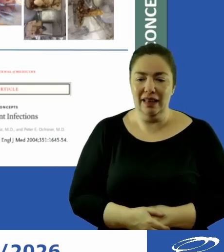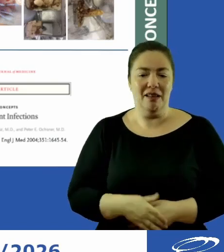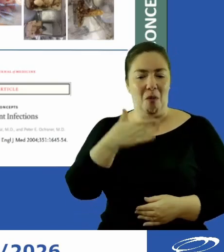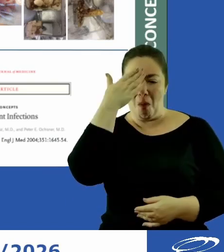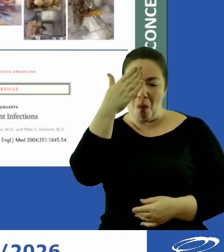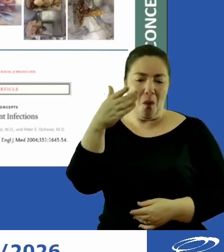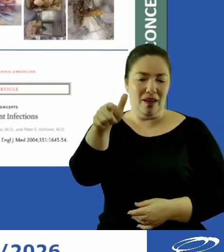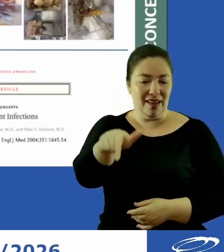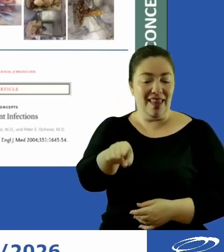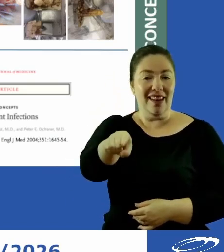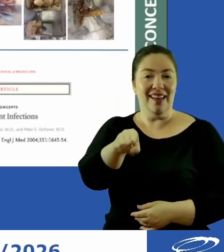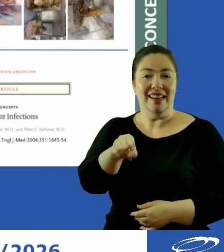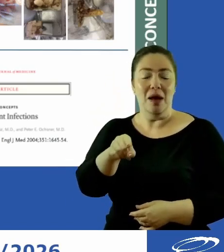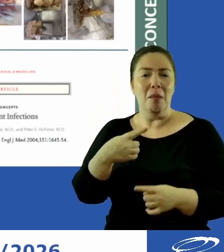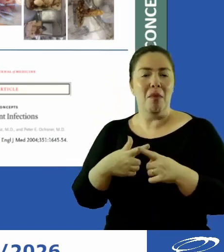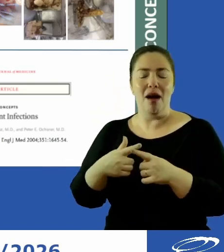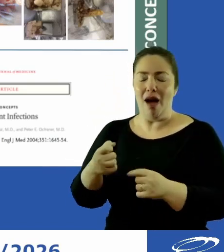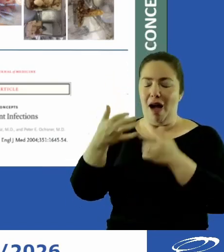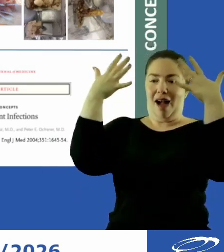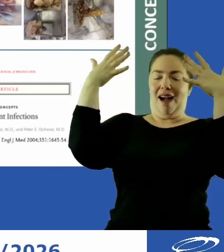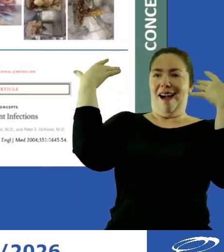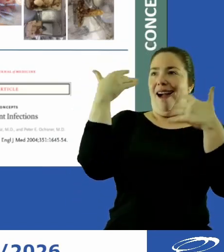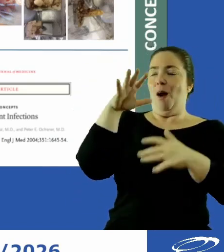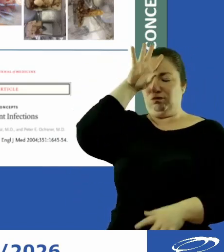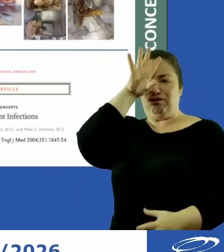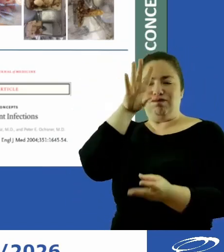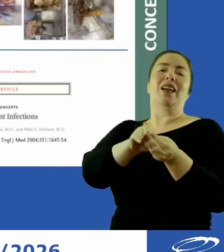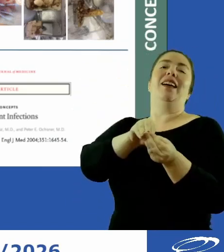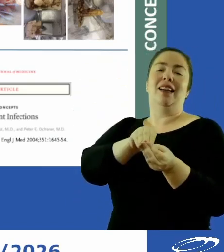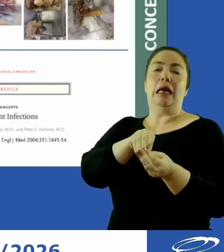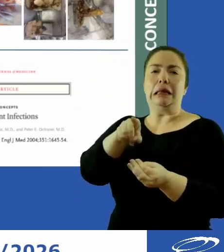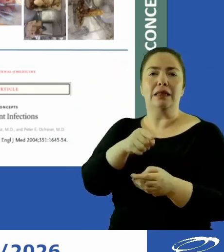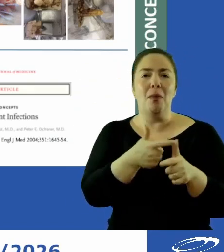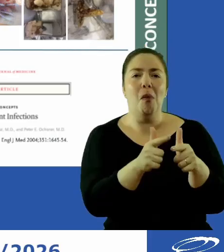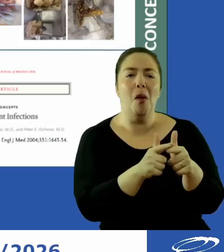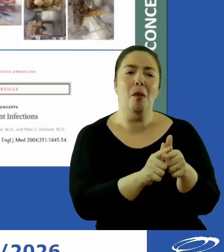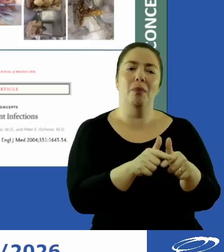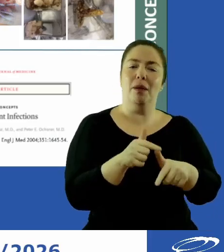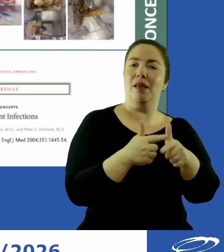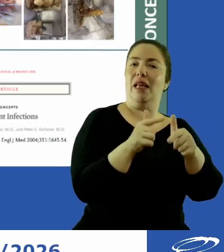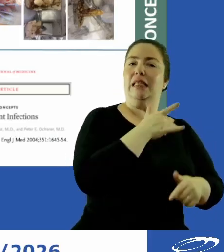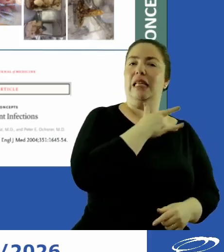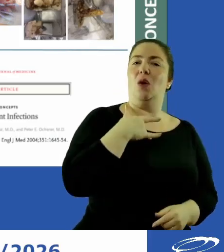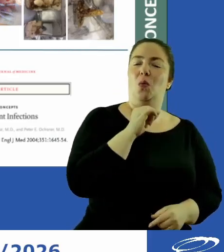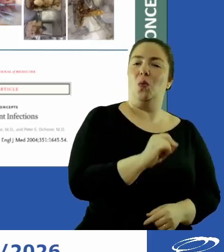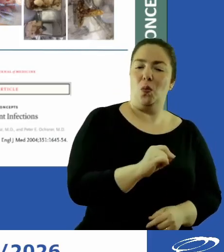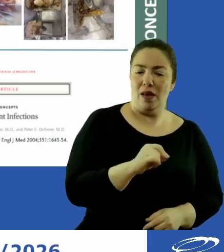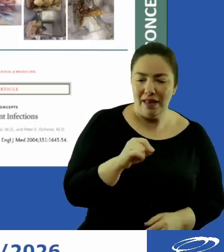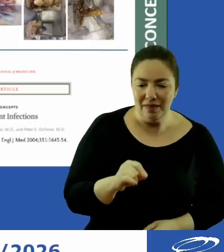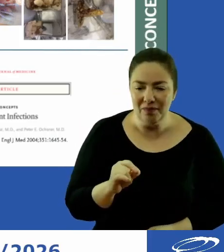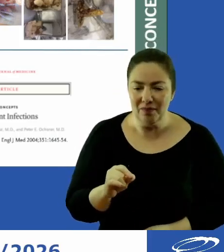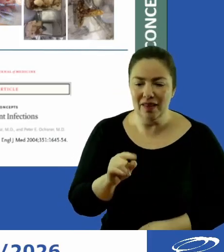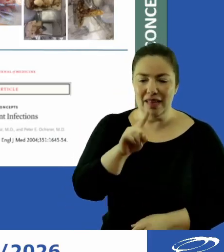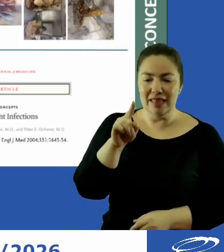porque ele deu uma luz para eu compreender especificamente esse tipo de problema de saúde, que é o Zimmerli, e que nessa publicação do